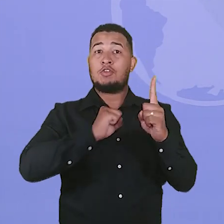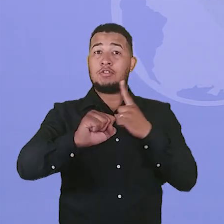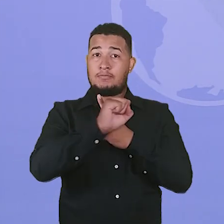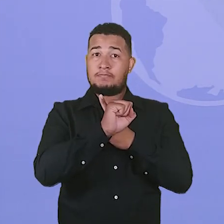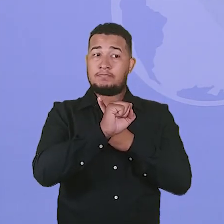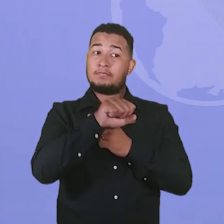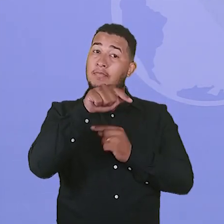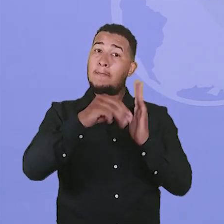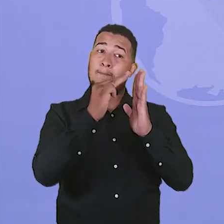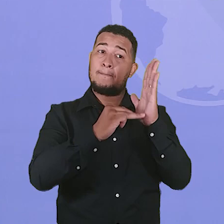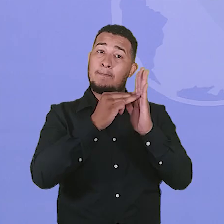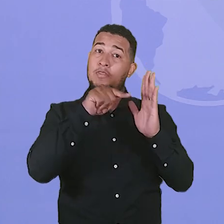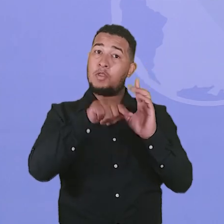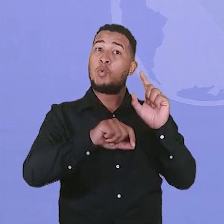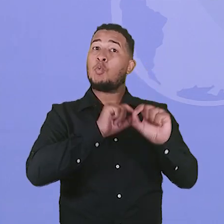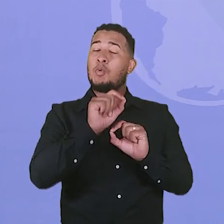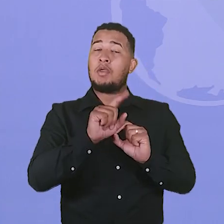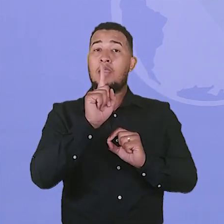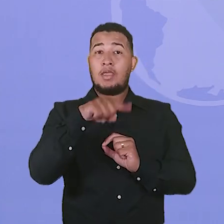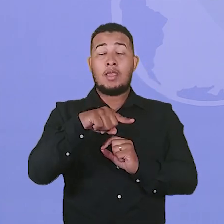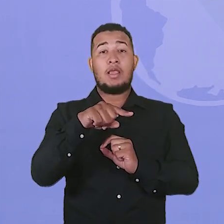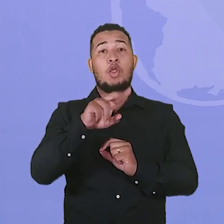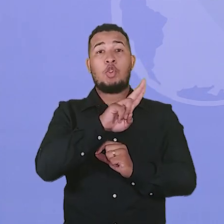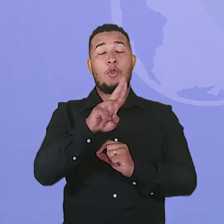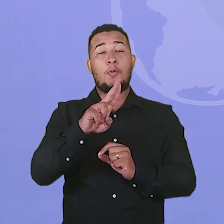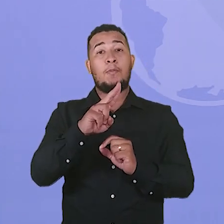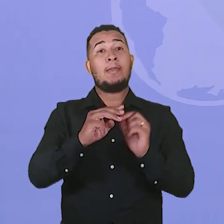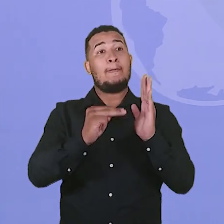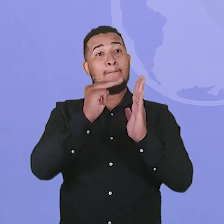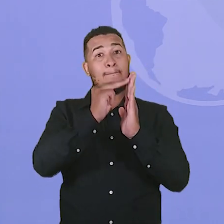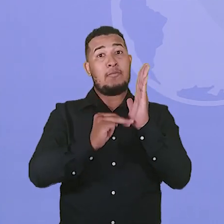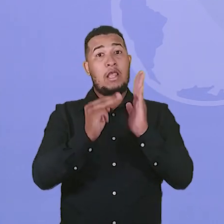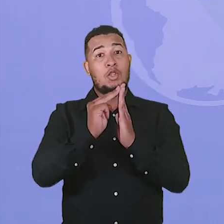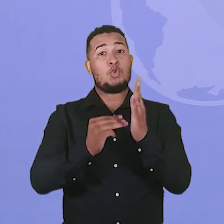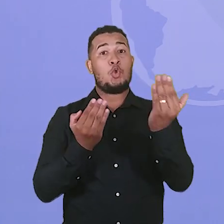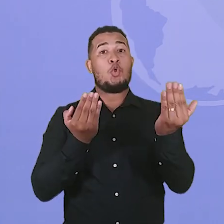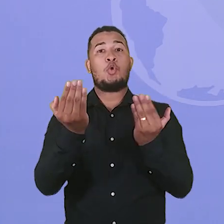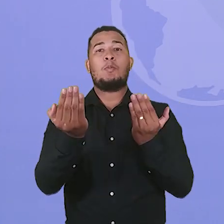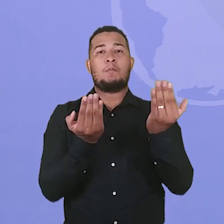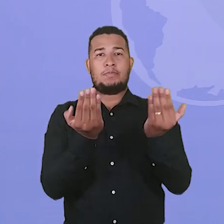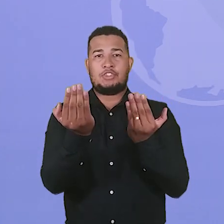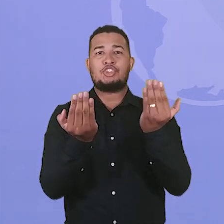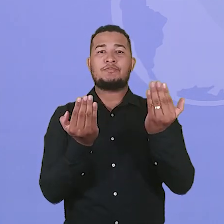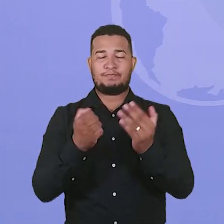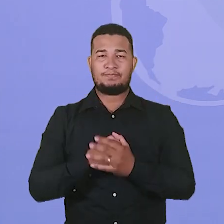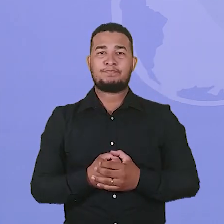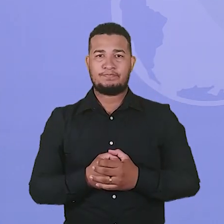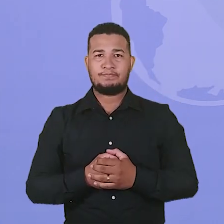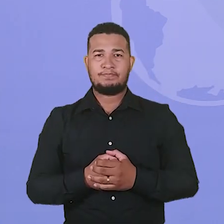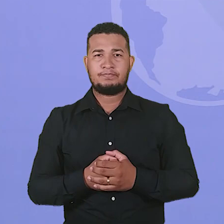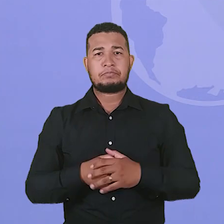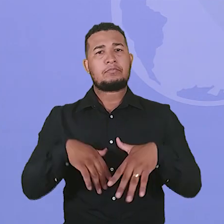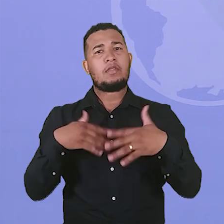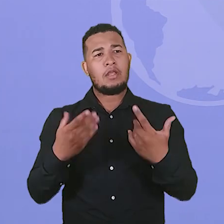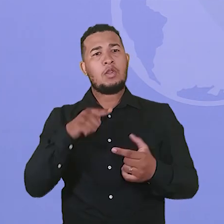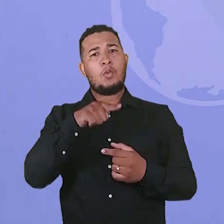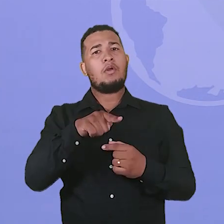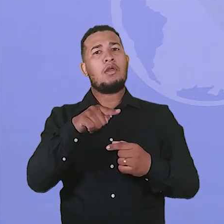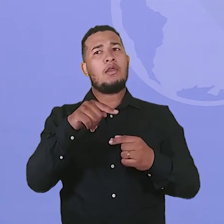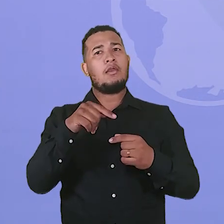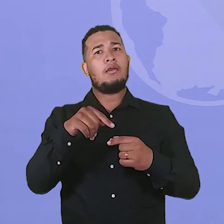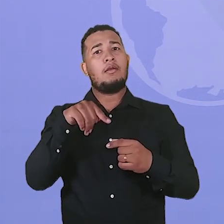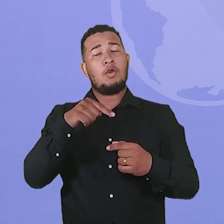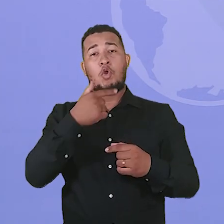social. Esse método é chamado de método funcionalista ou método comparativo. Então, para ele,